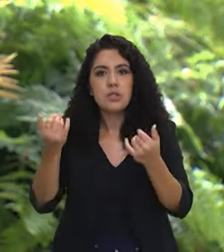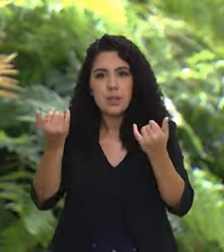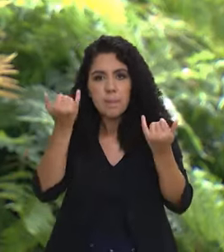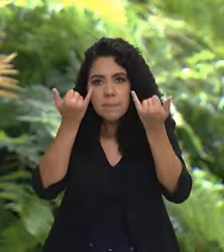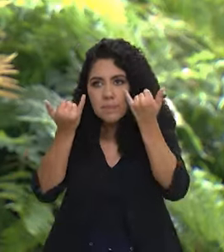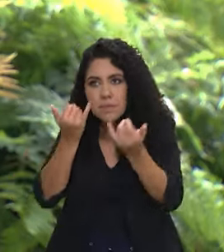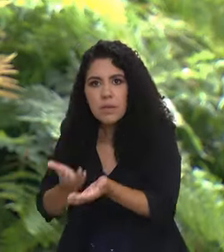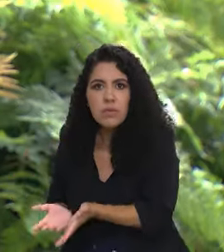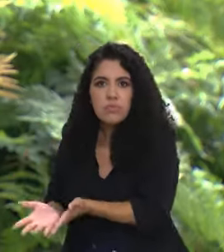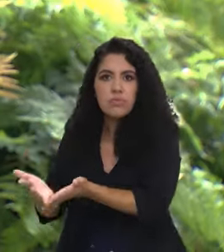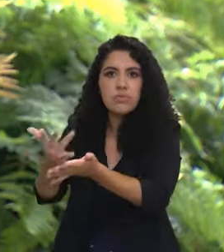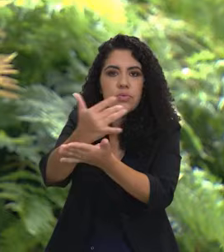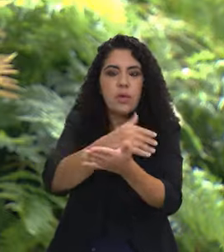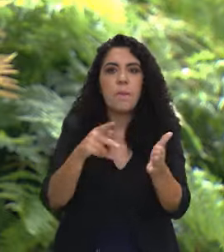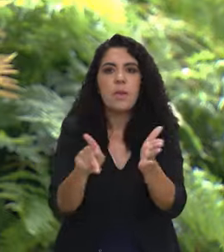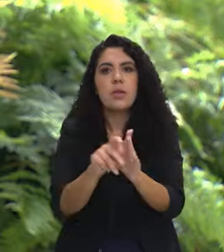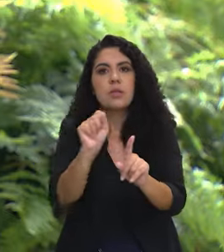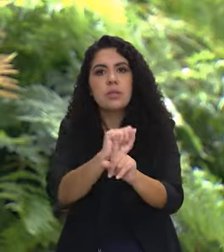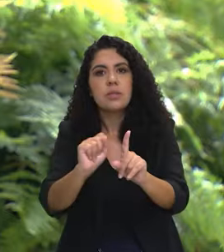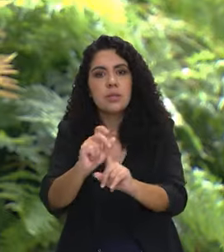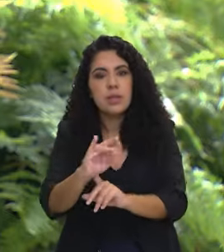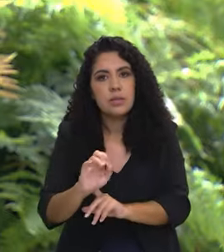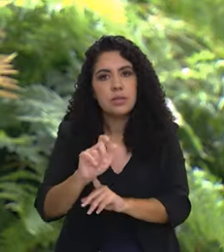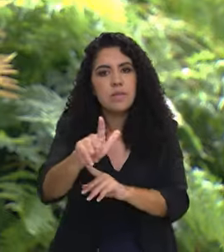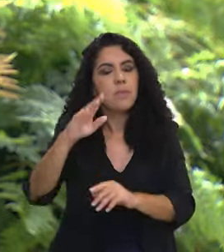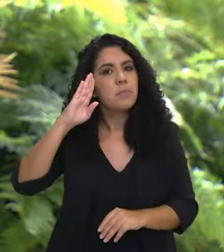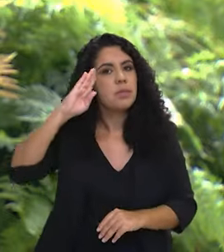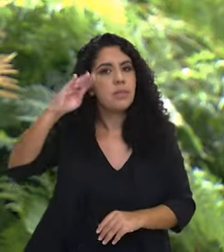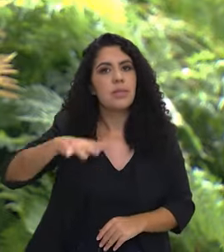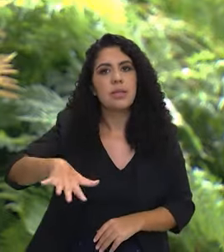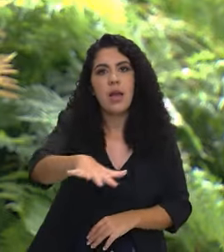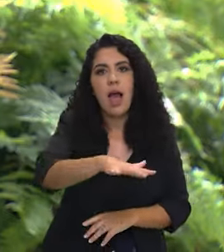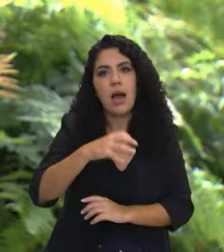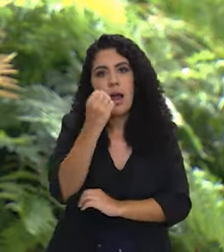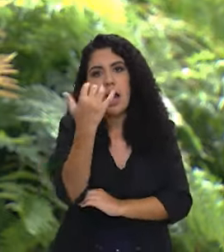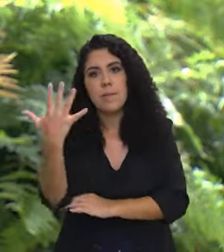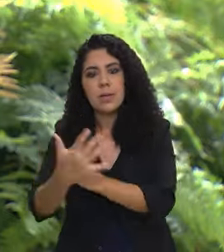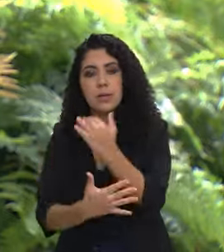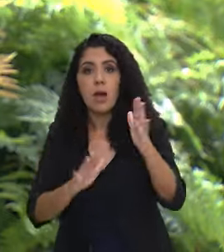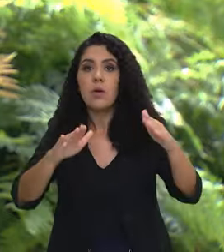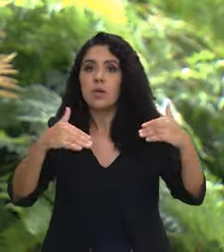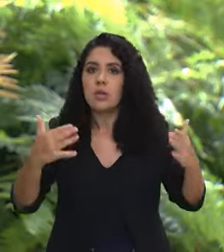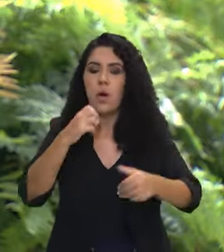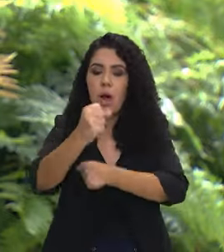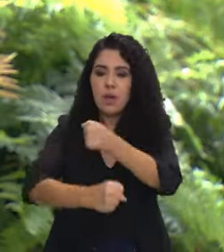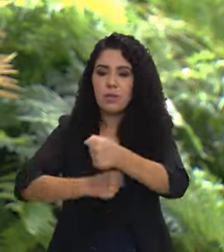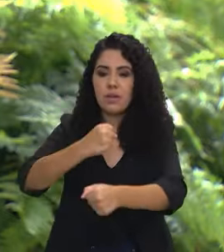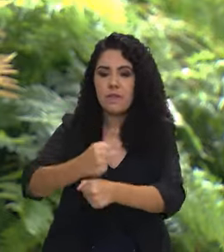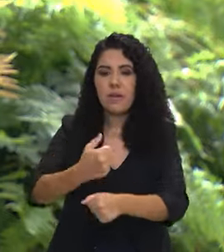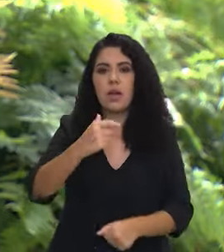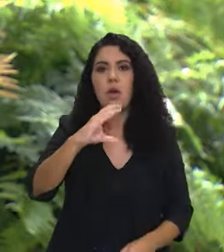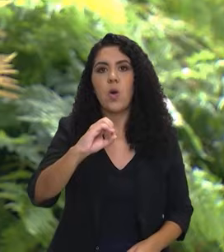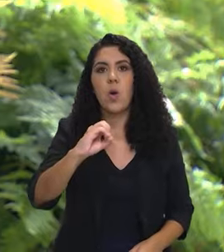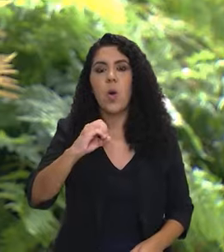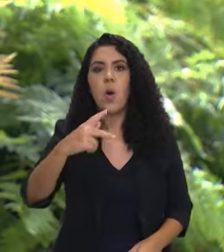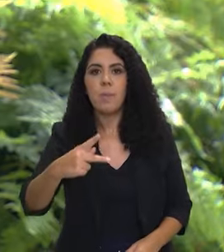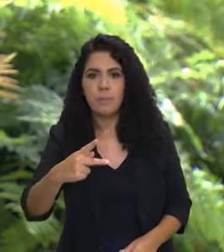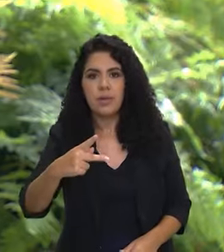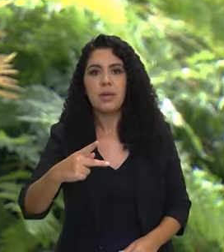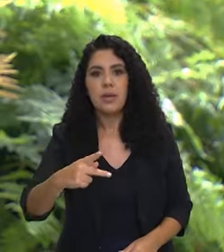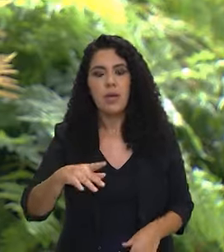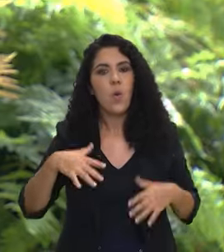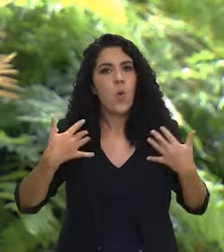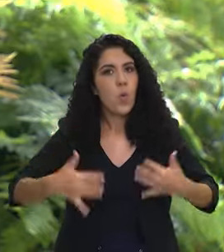sociedade civil, sobretudo muito enraizados na área ambiental. Então, para a COP do ano que vem, não consigo nem imaginar quantas